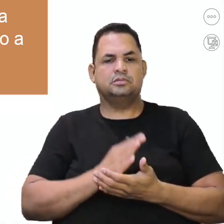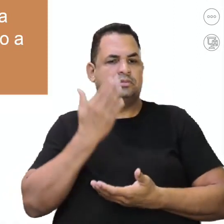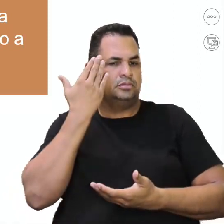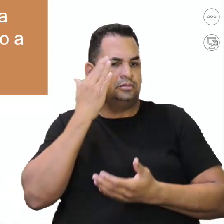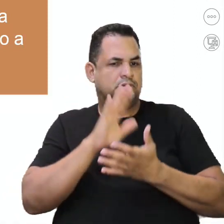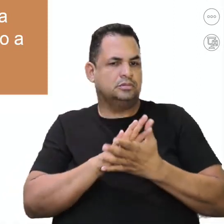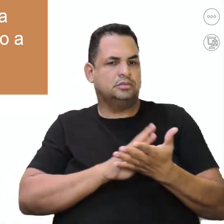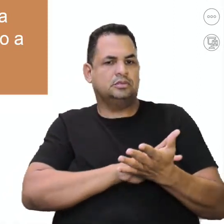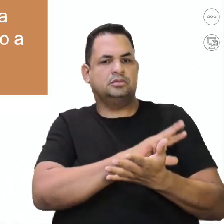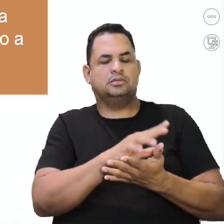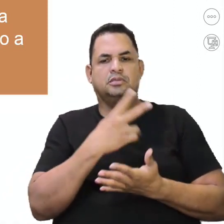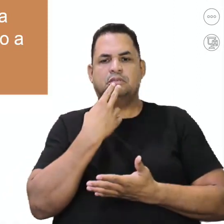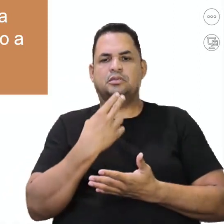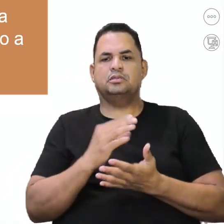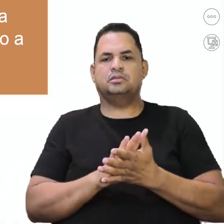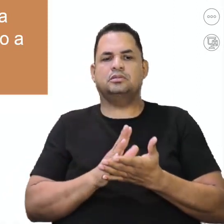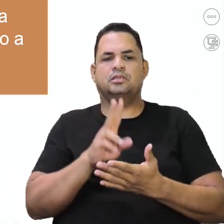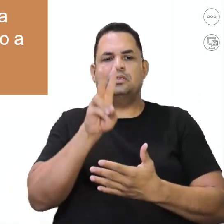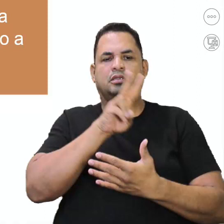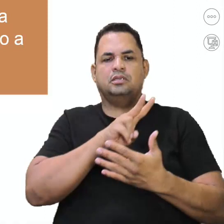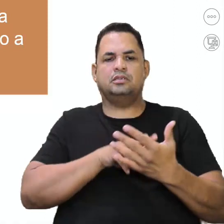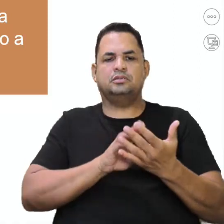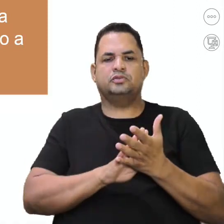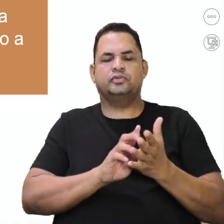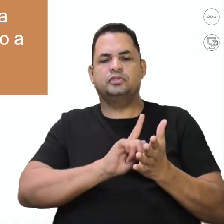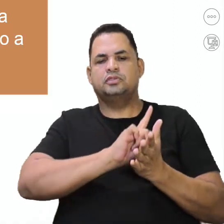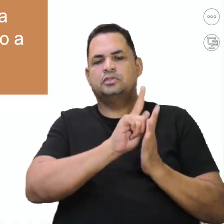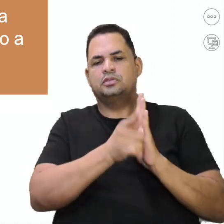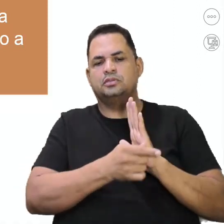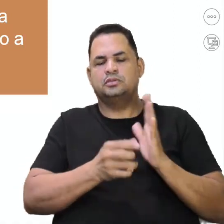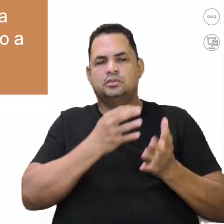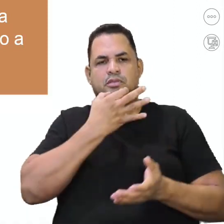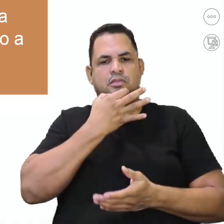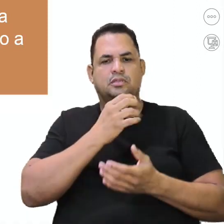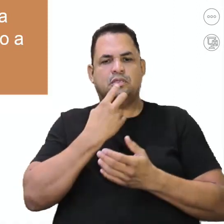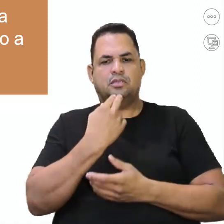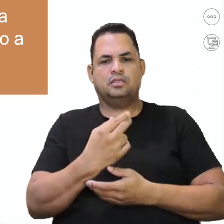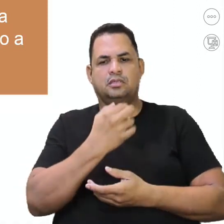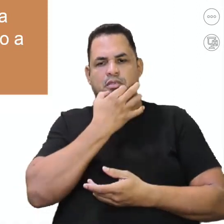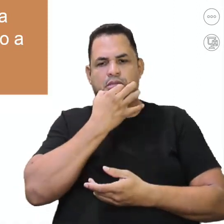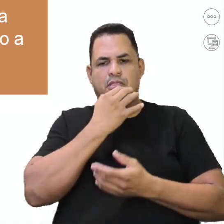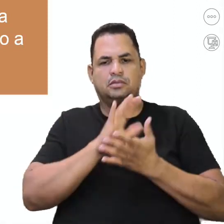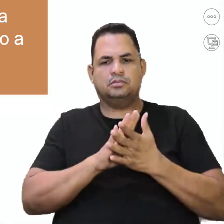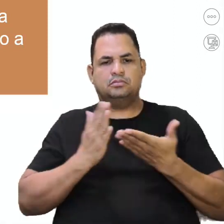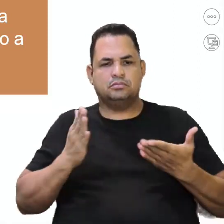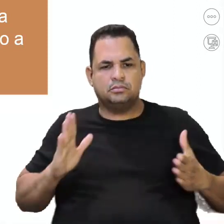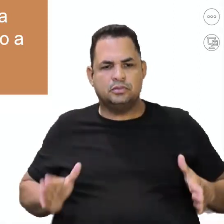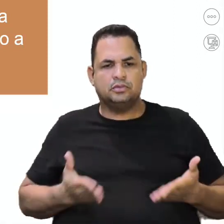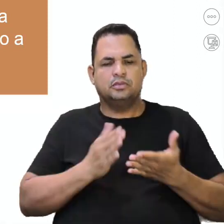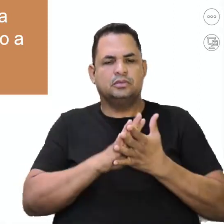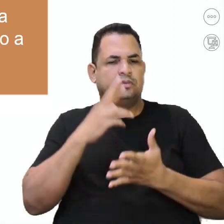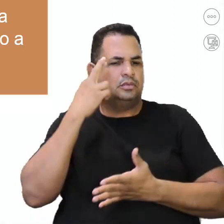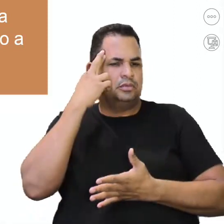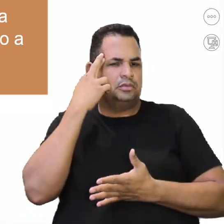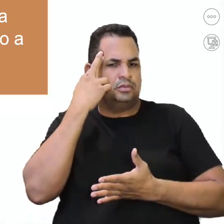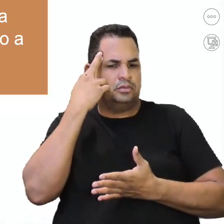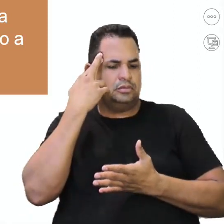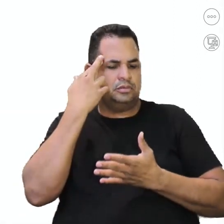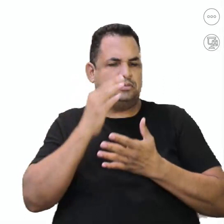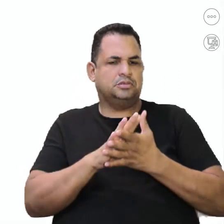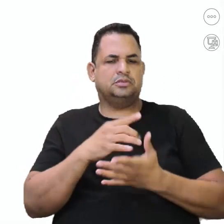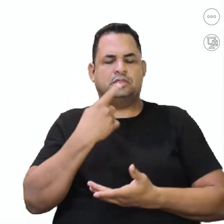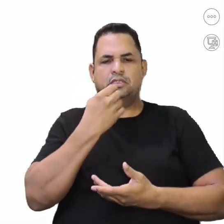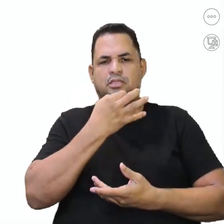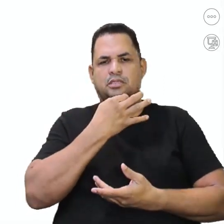Conceber as múltiplas linguagens mediante a leitura de diversos gêneros em língua inglesa, provocando a reflexão e posicionamento